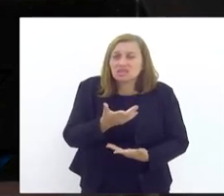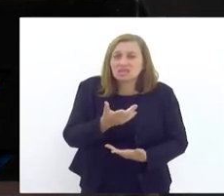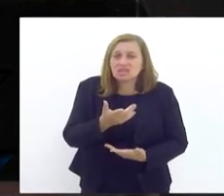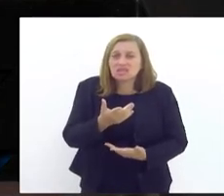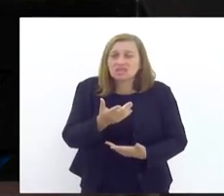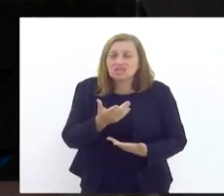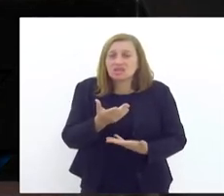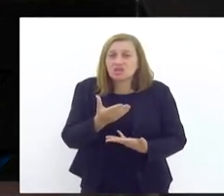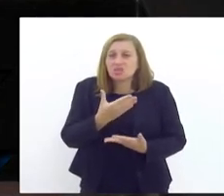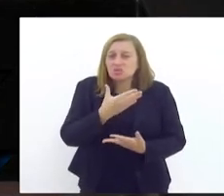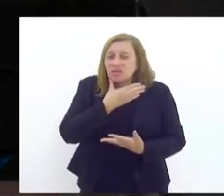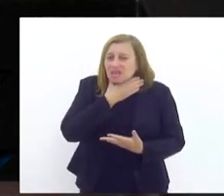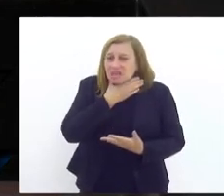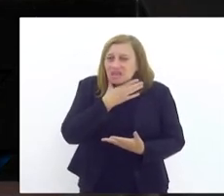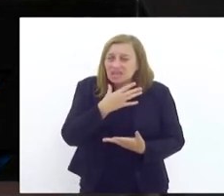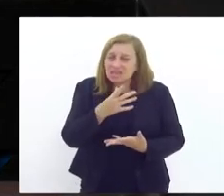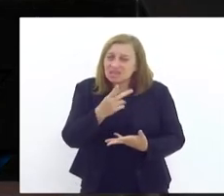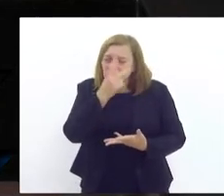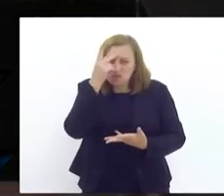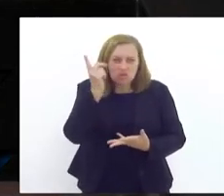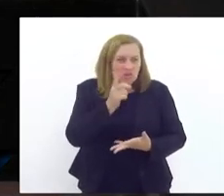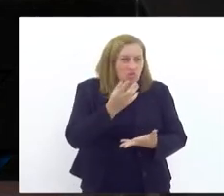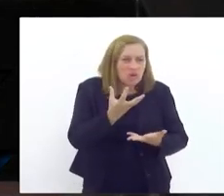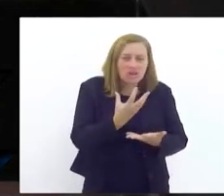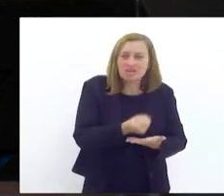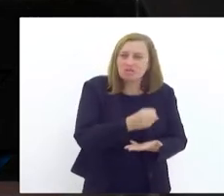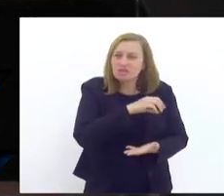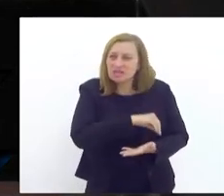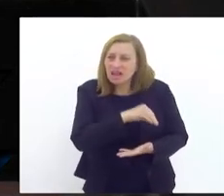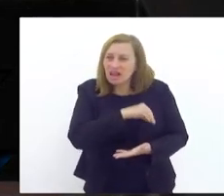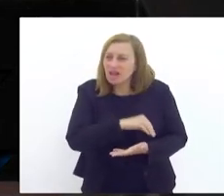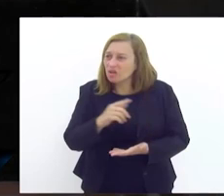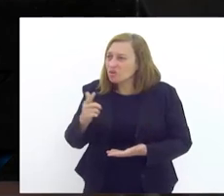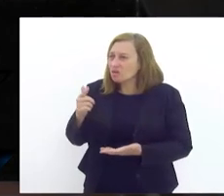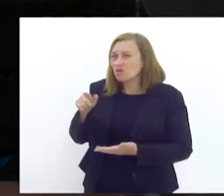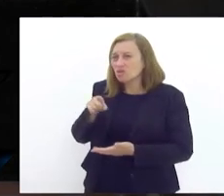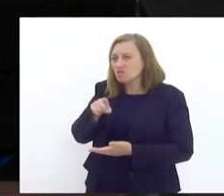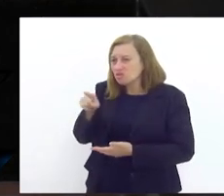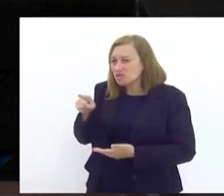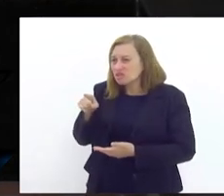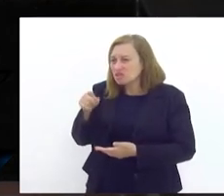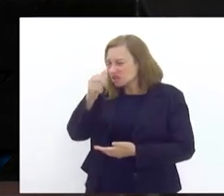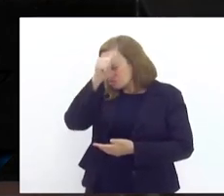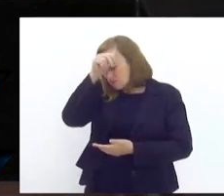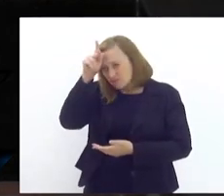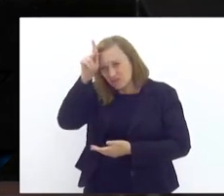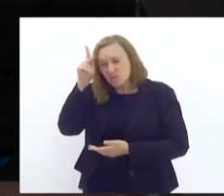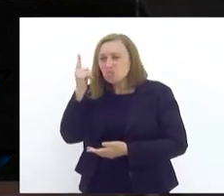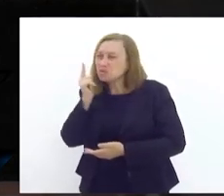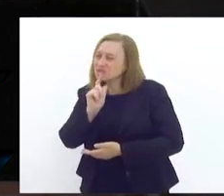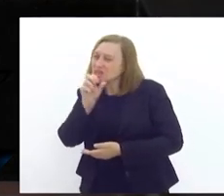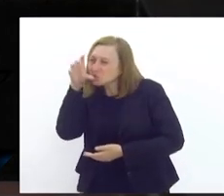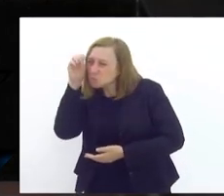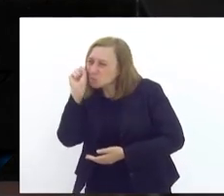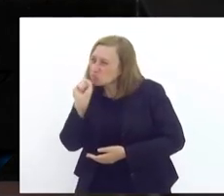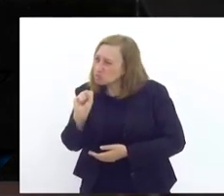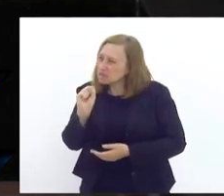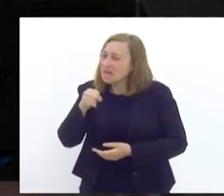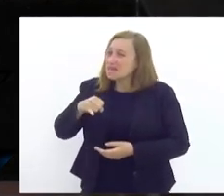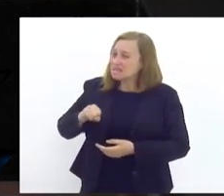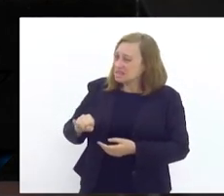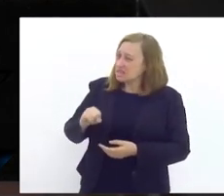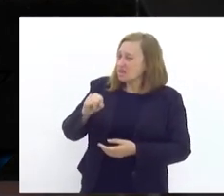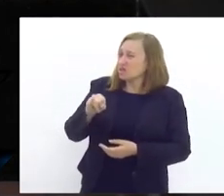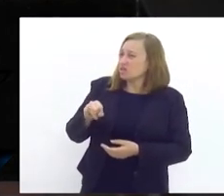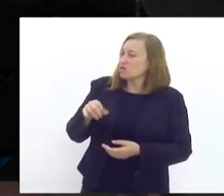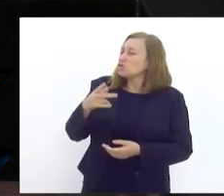deitar numa cama no travesseiro dormir tranquilamente Será que se fosse alguém da família